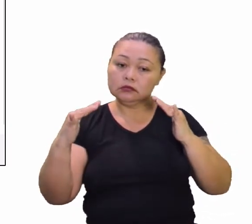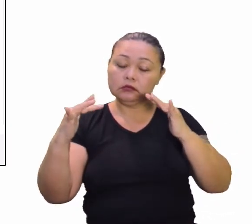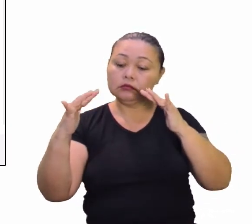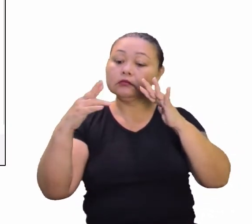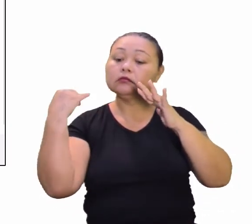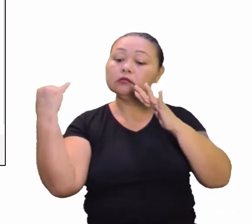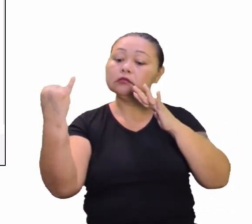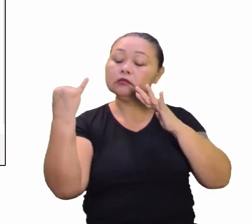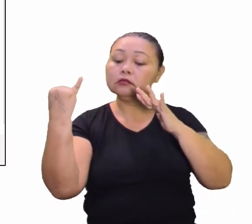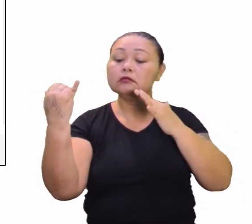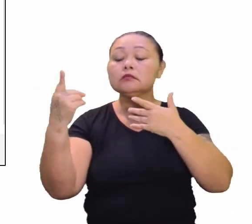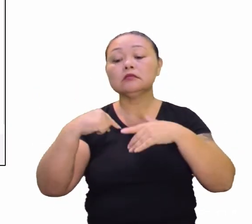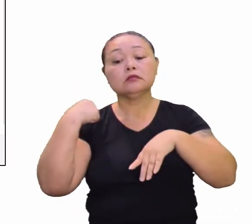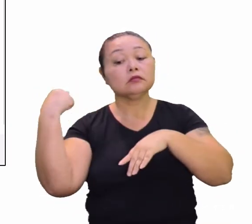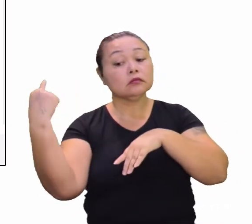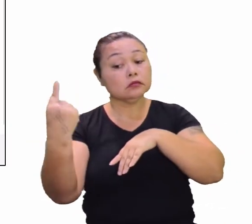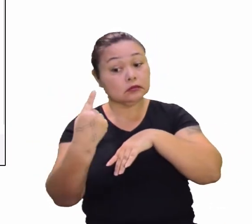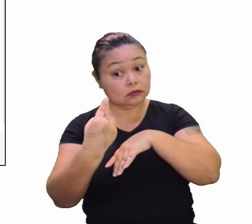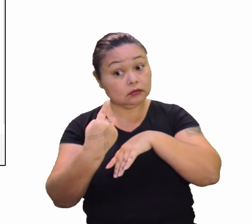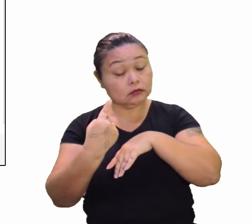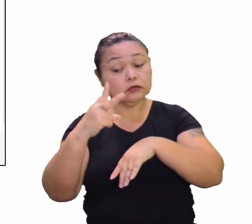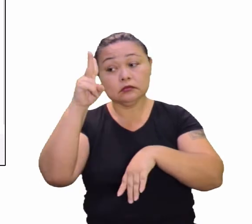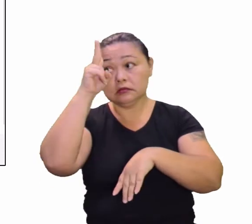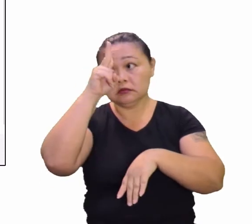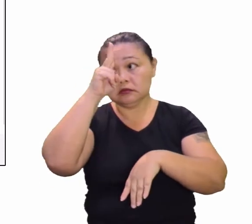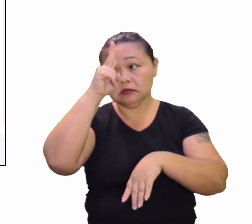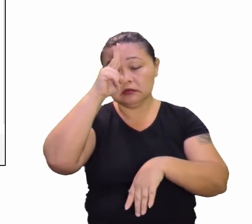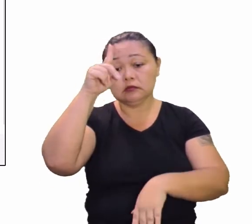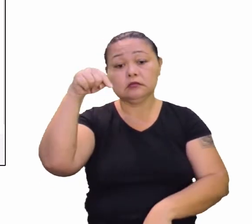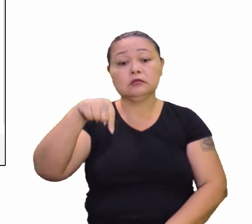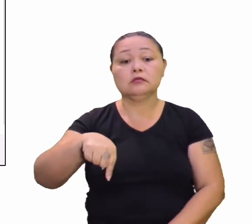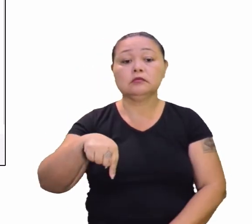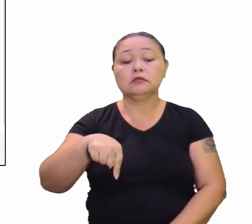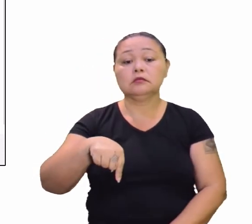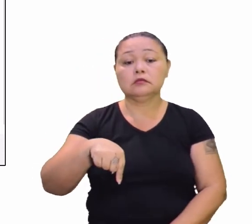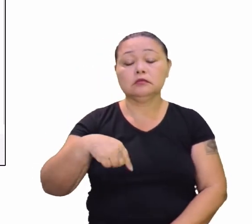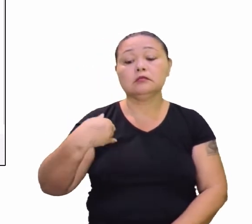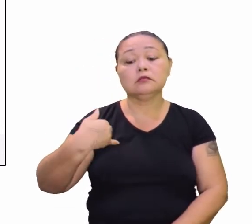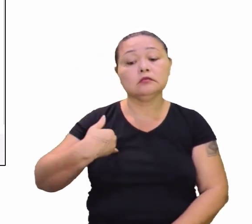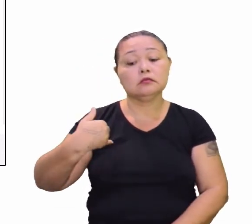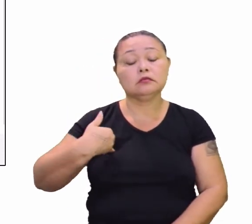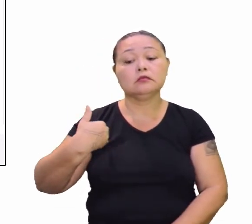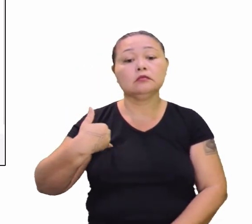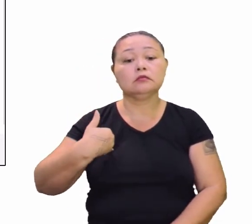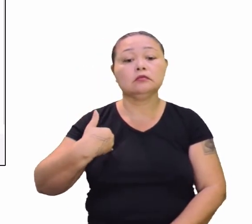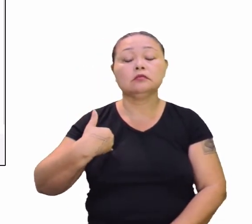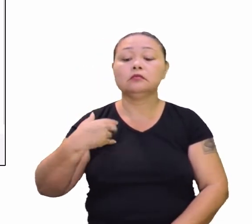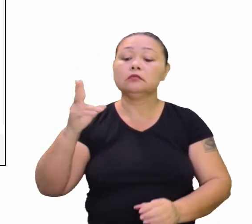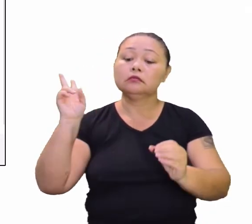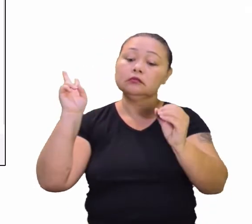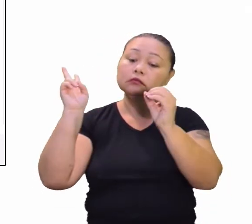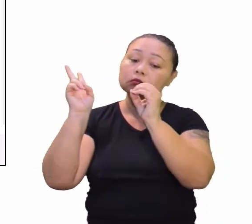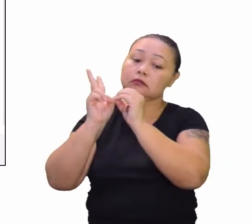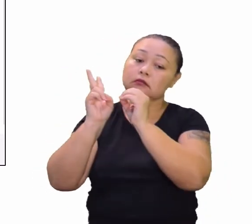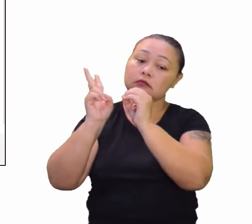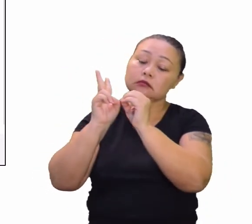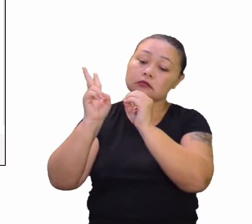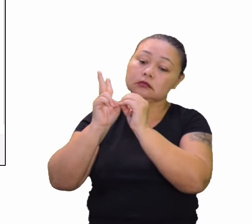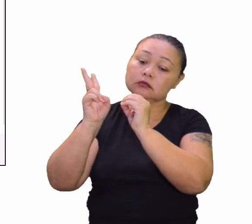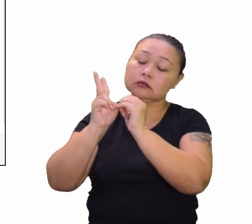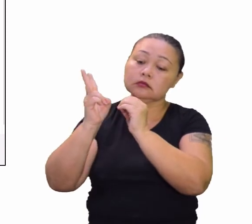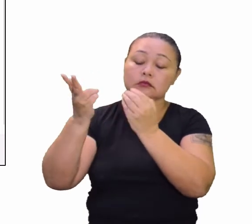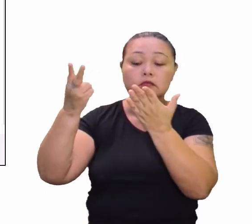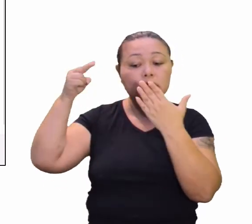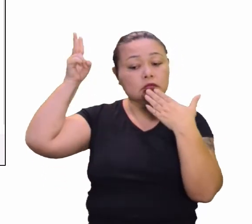tão importante para a nossa história, certo, professor Jorge? A pirâmide etária